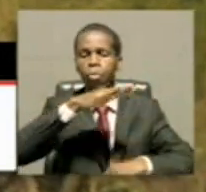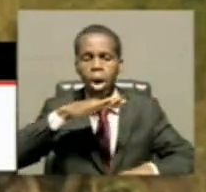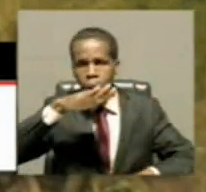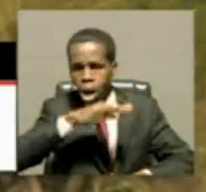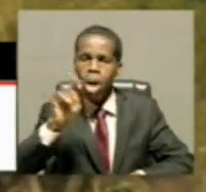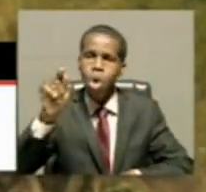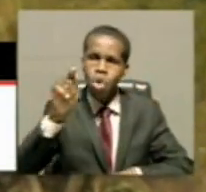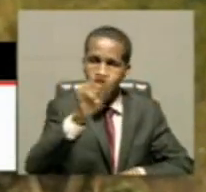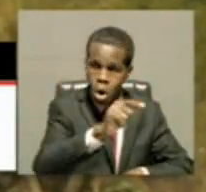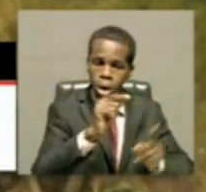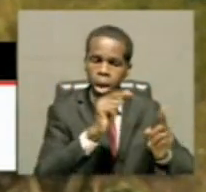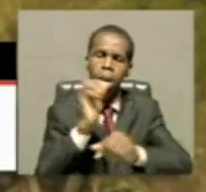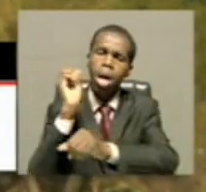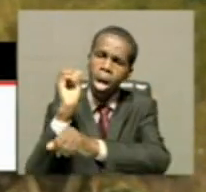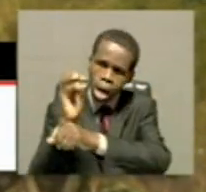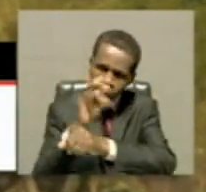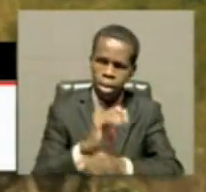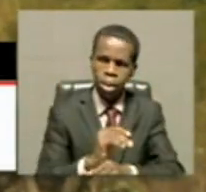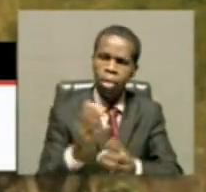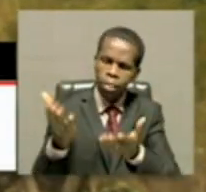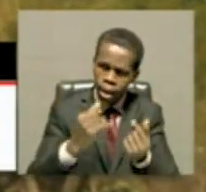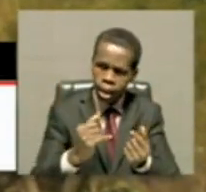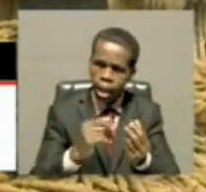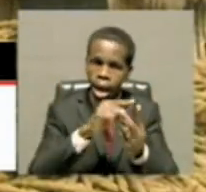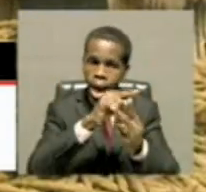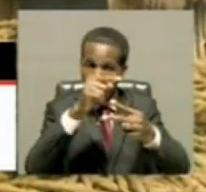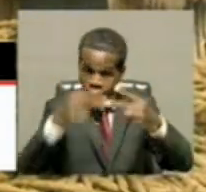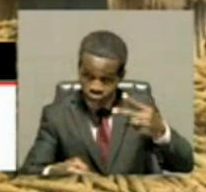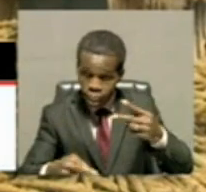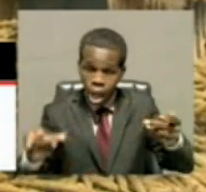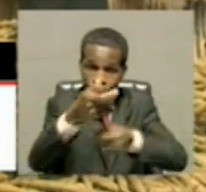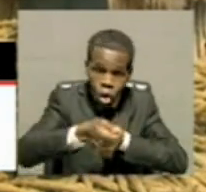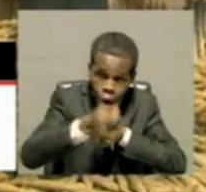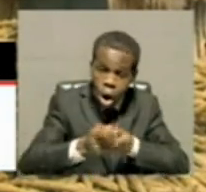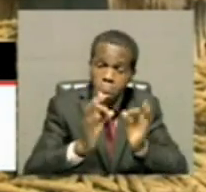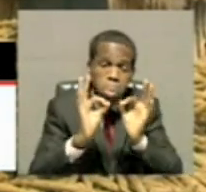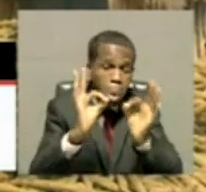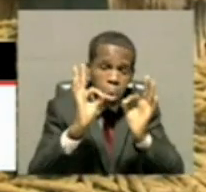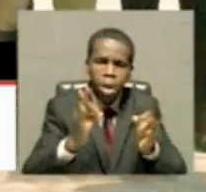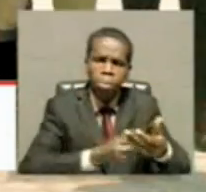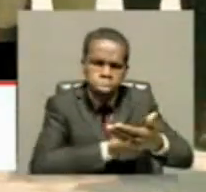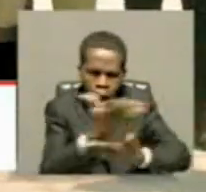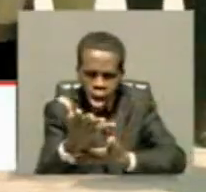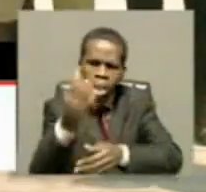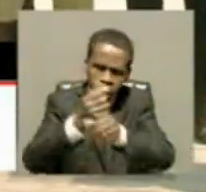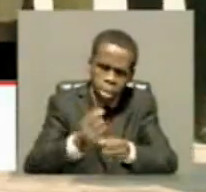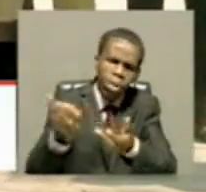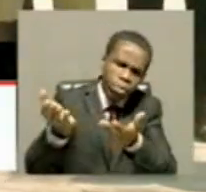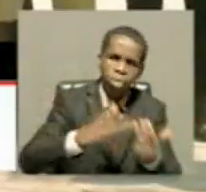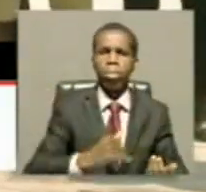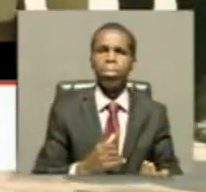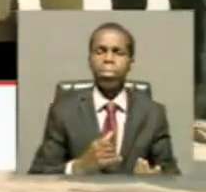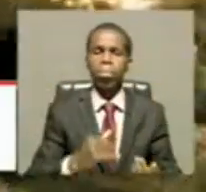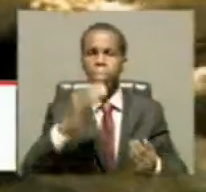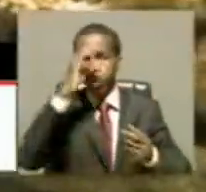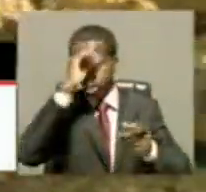as nossas famílias na produção do maçango e da maçambala para podermos diversificar a economia. O agricultor José Joaquim se destaca